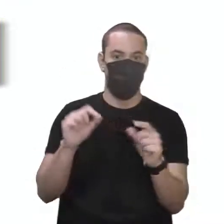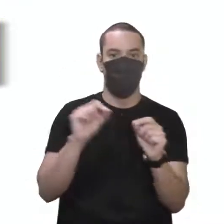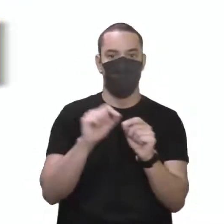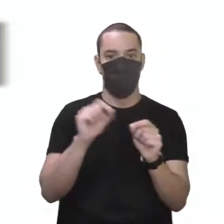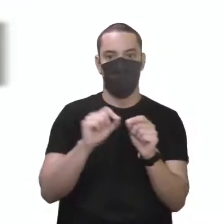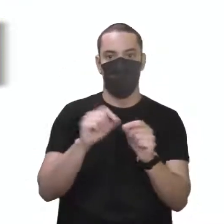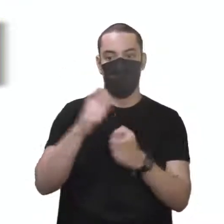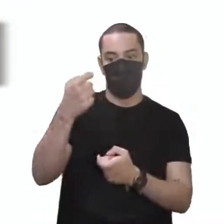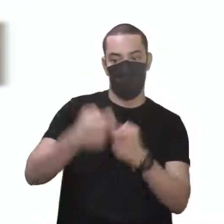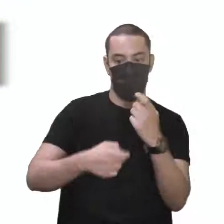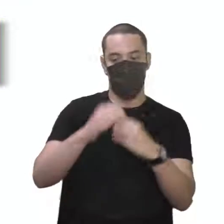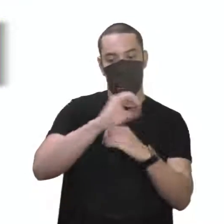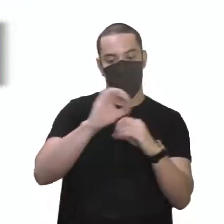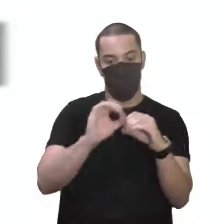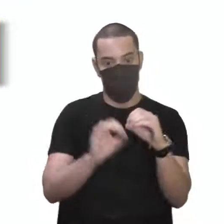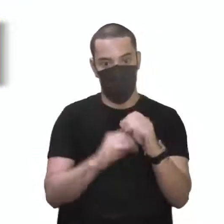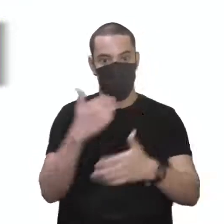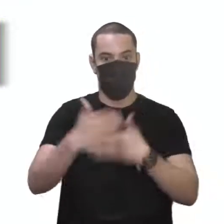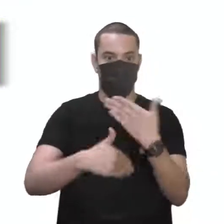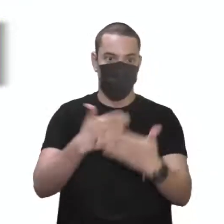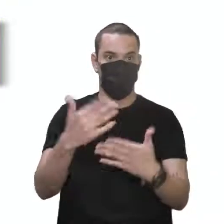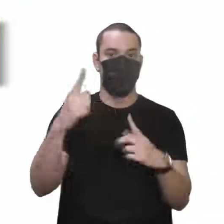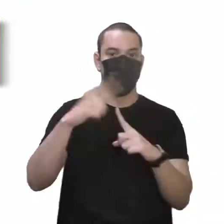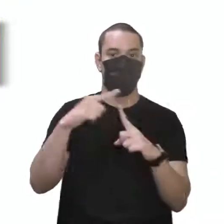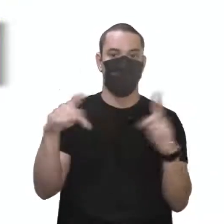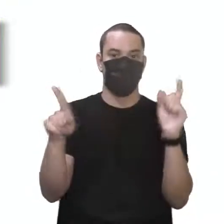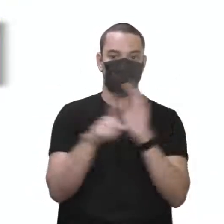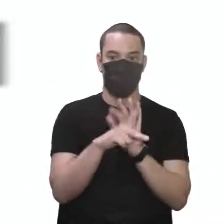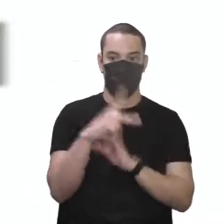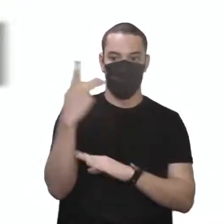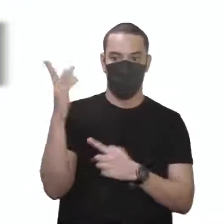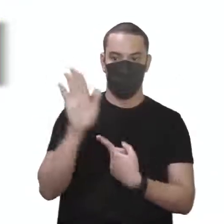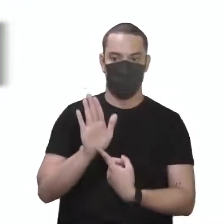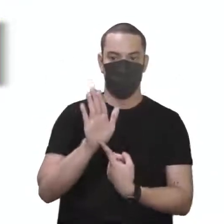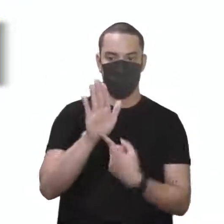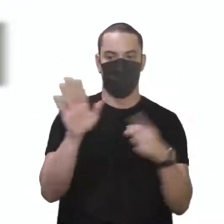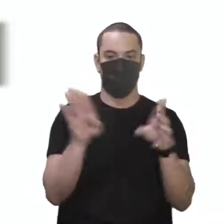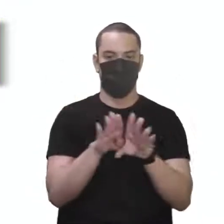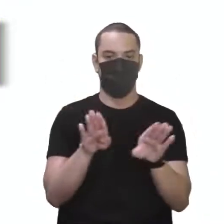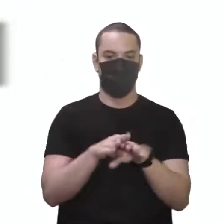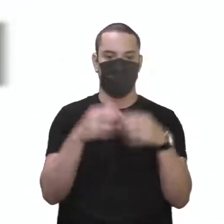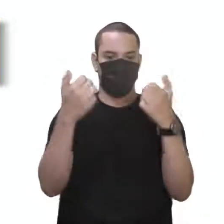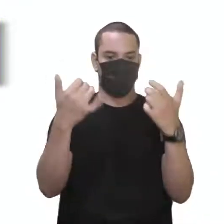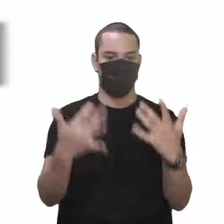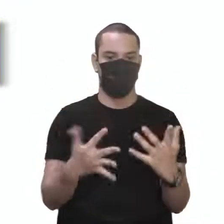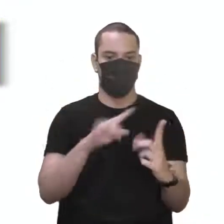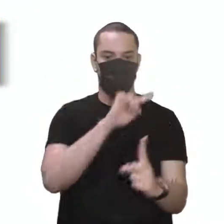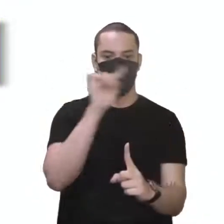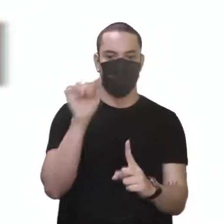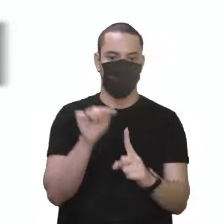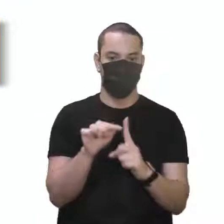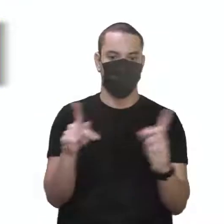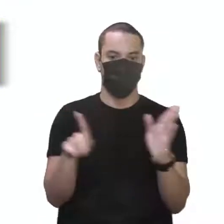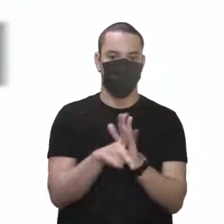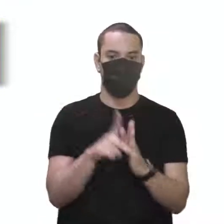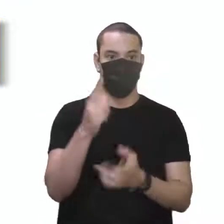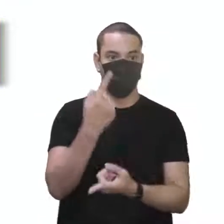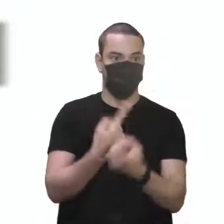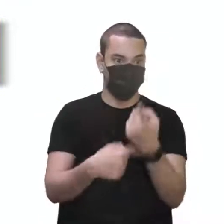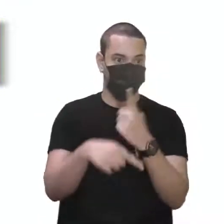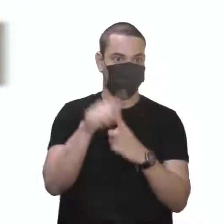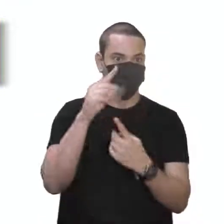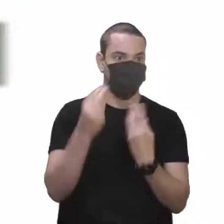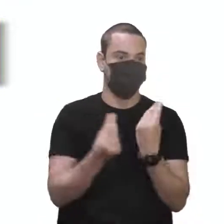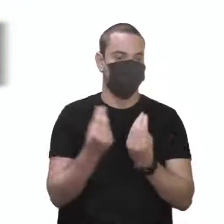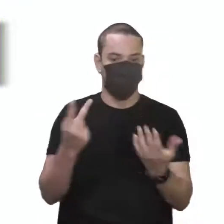nós vamos ver alguns organismos aqui, que tipo de reprodução eles apresentam. E vamos falar sobre os objetivos da evolução,